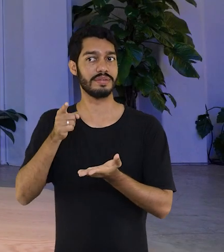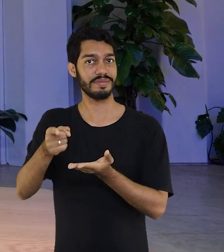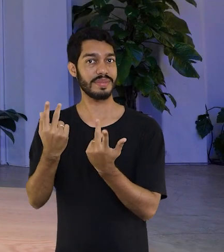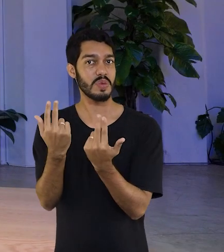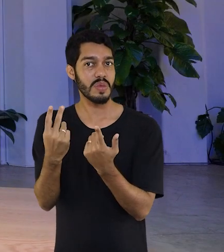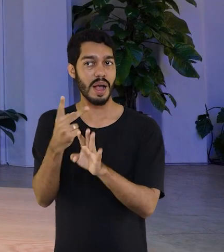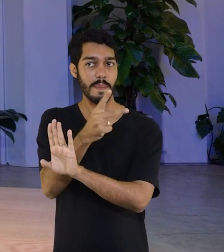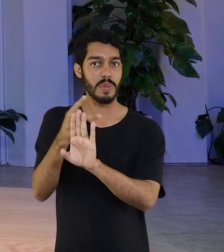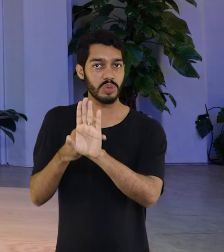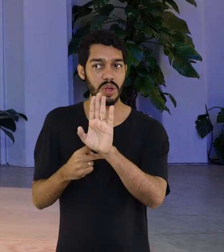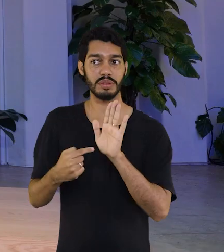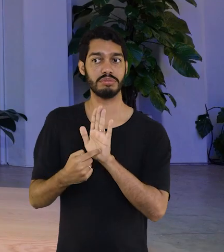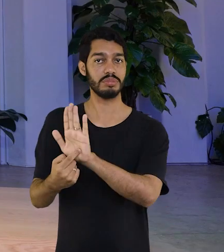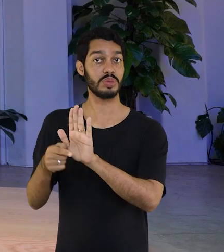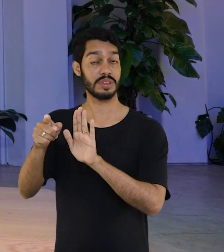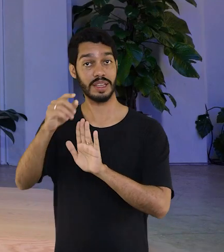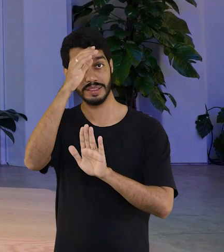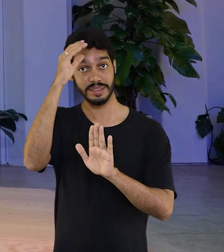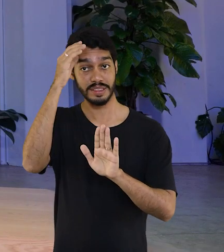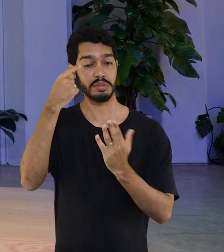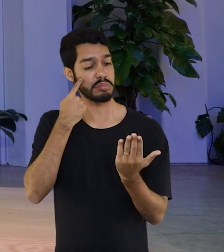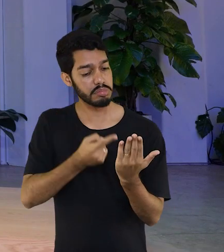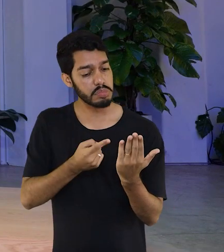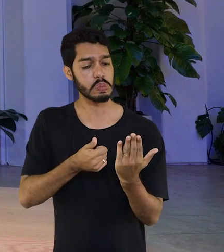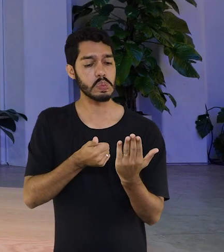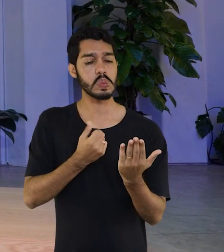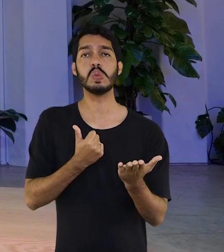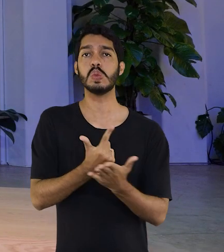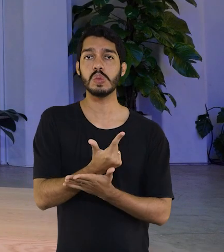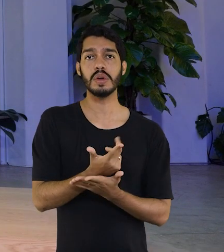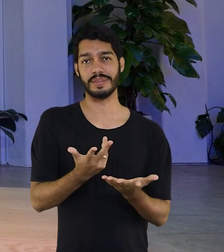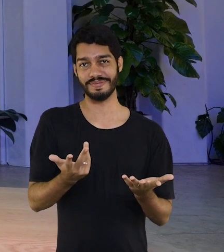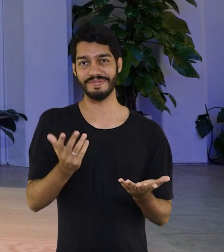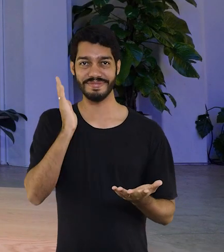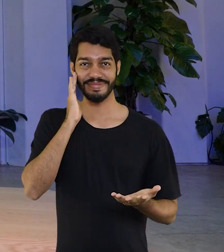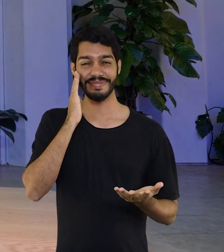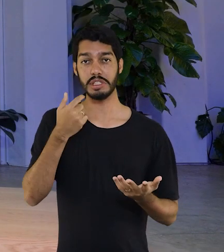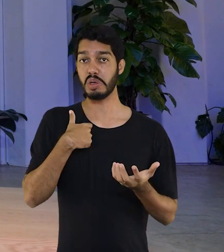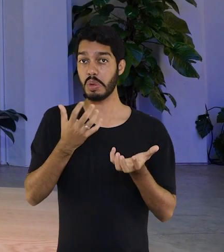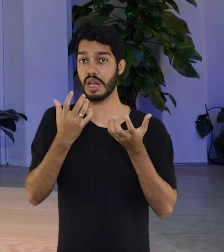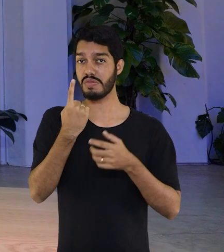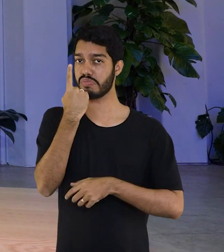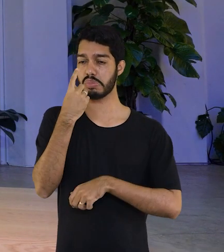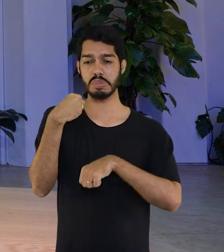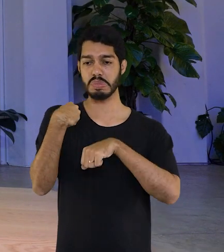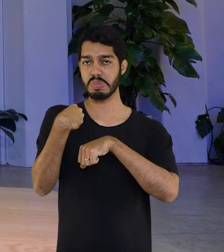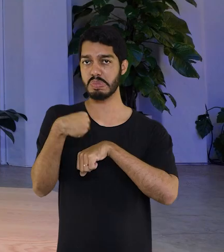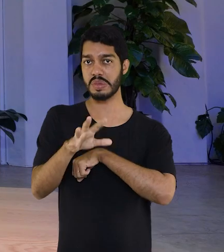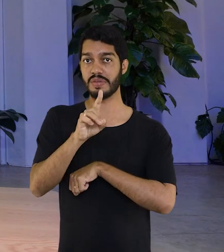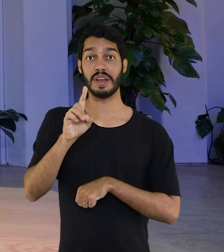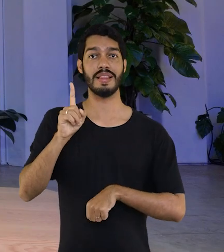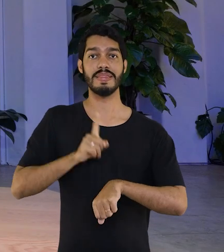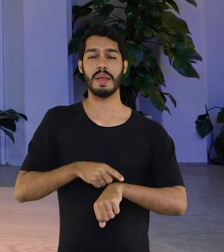produto existir, e aí ela prototipa, mostra, o cliente compra, ela já vai lá, monta. Então, acho que essa é a grande mensagem que eu